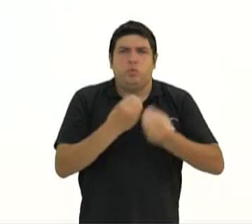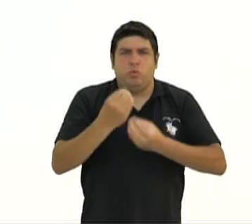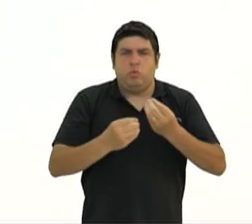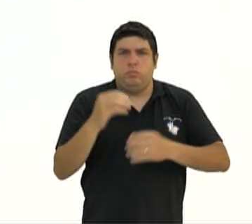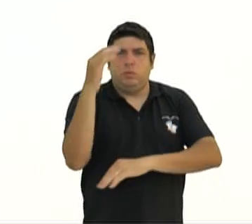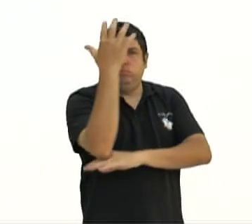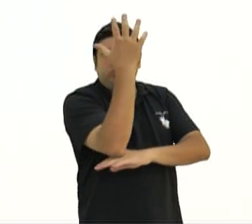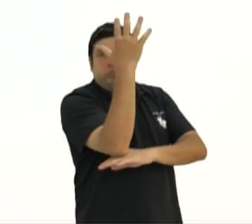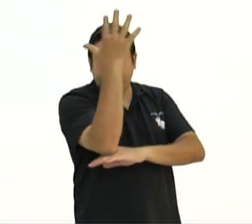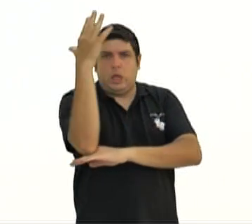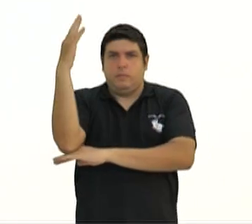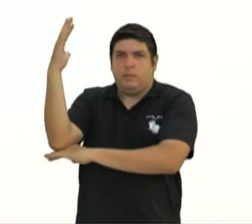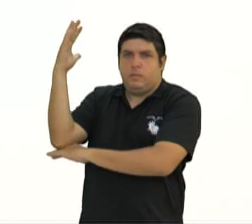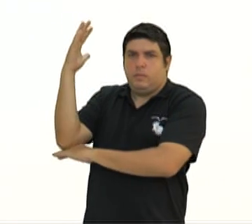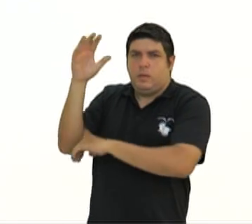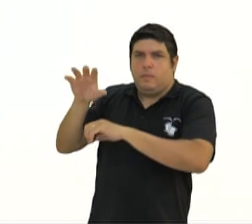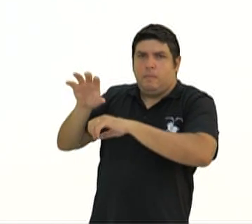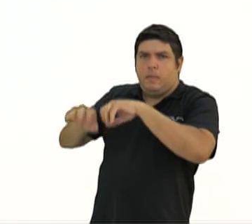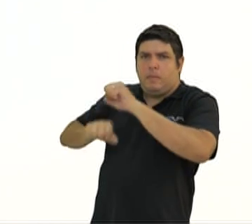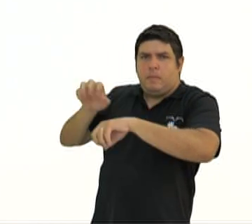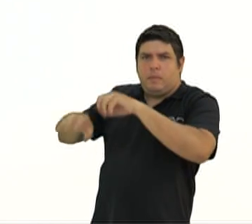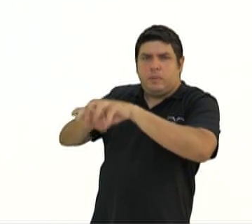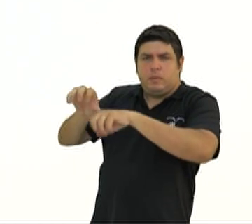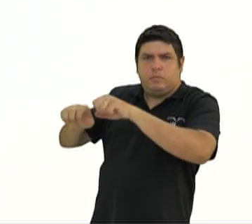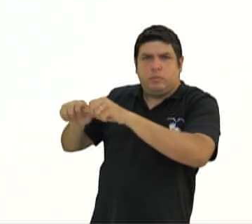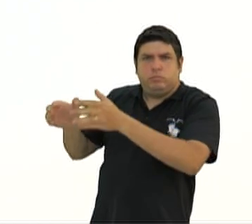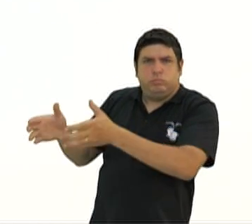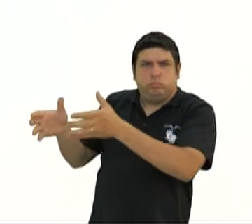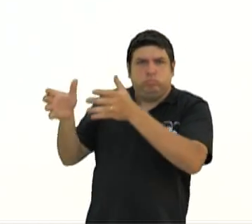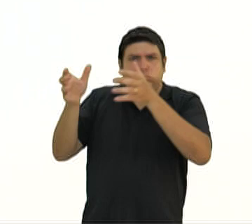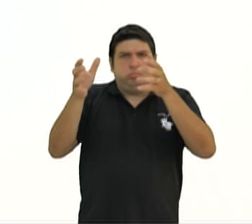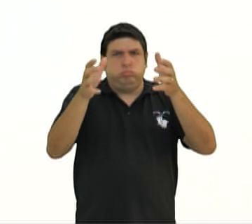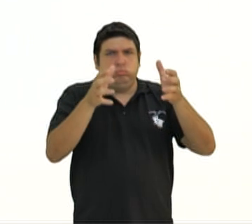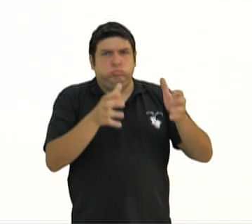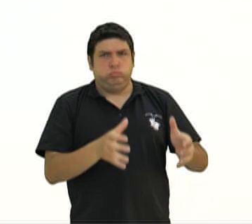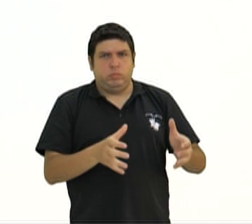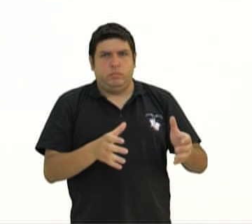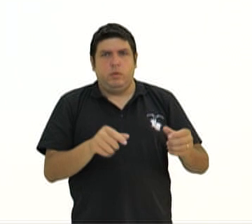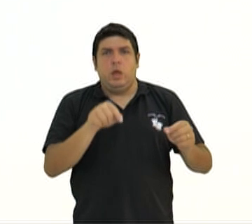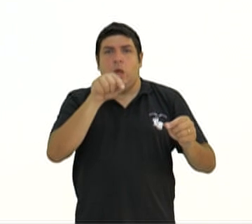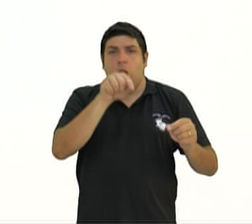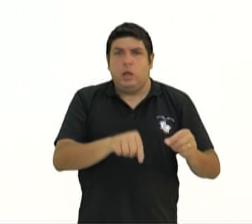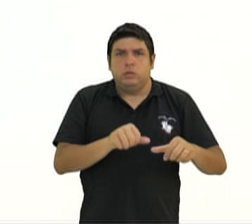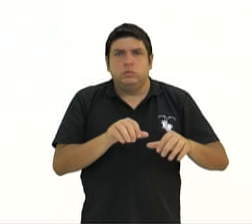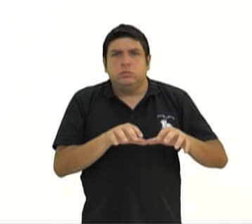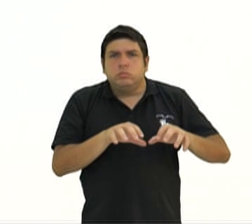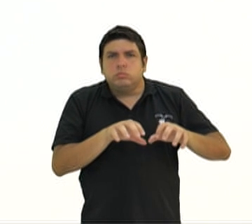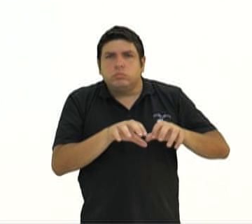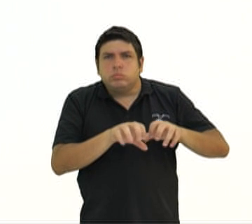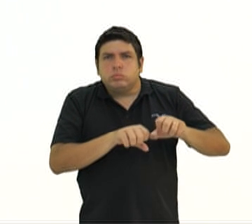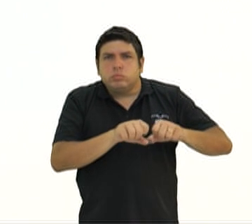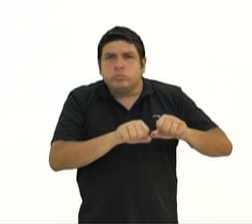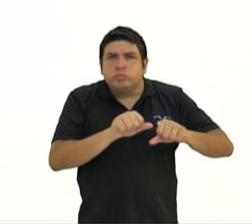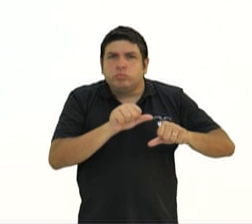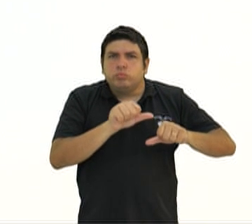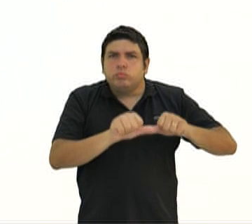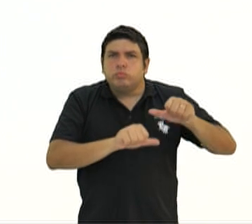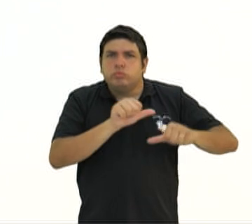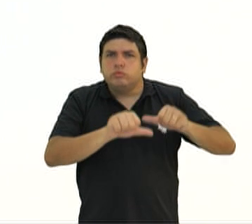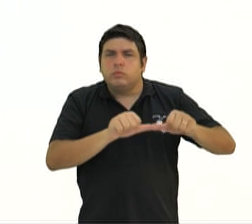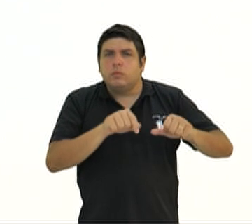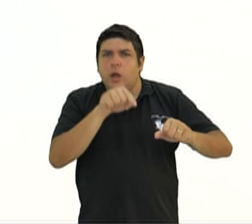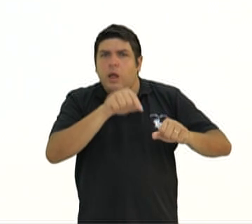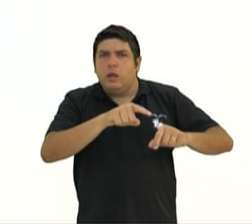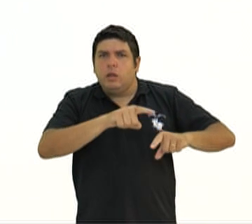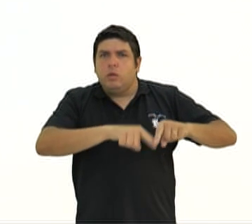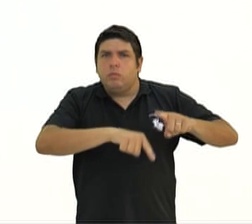então receber matéria-prima, vão fazer uma primeira transformação, que vai ter algum produto ali que